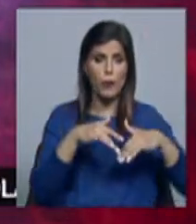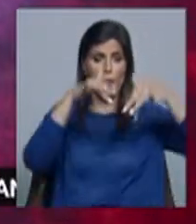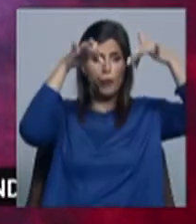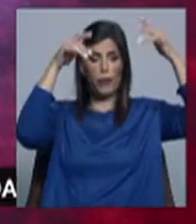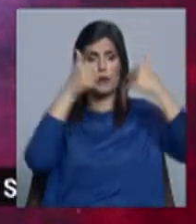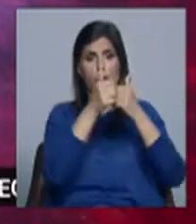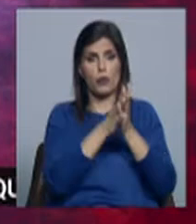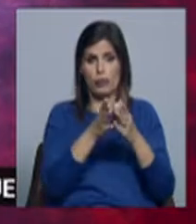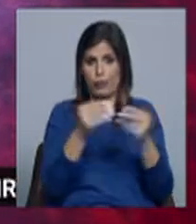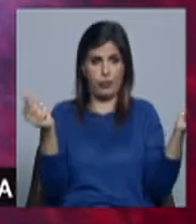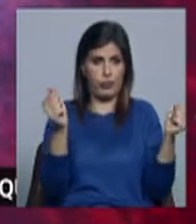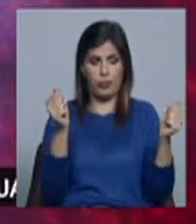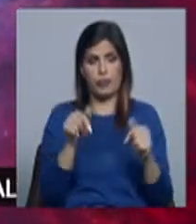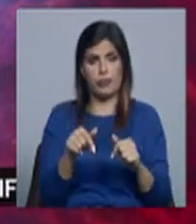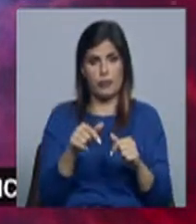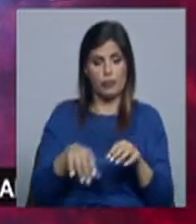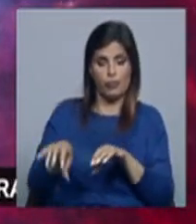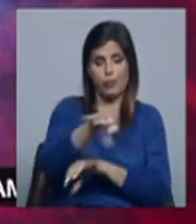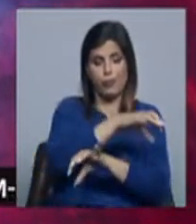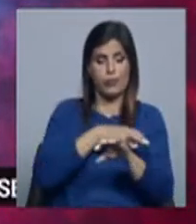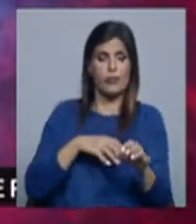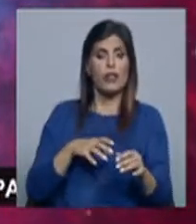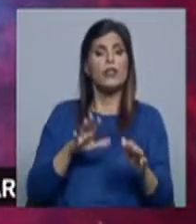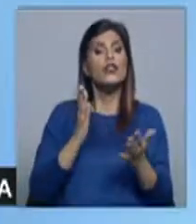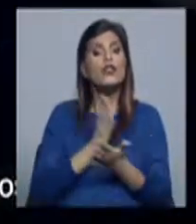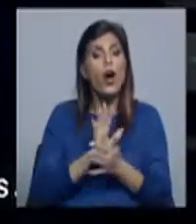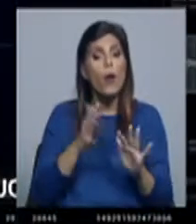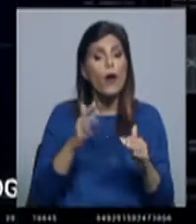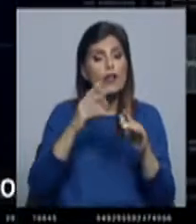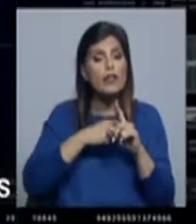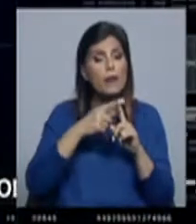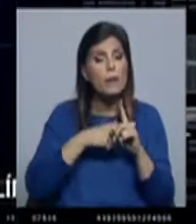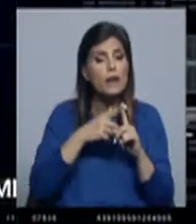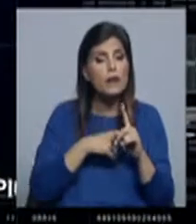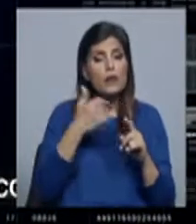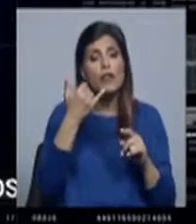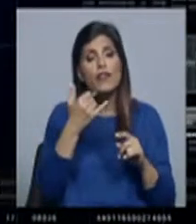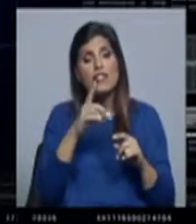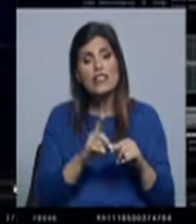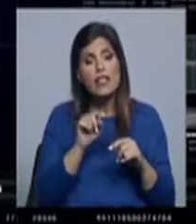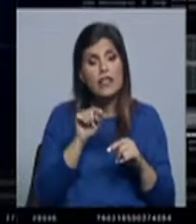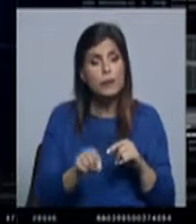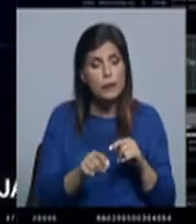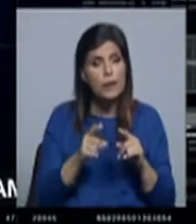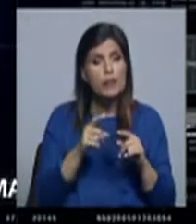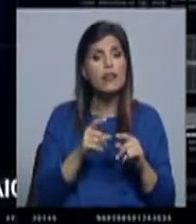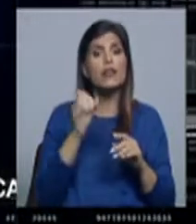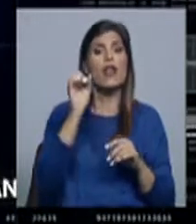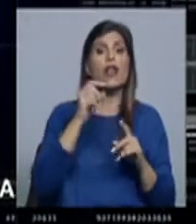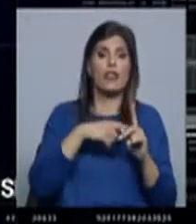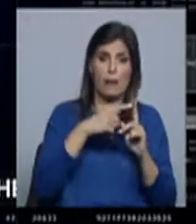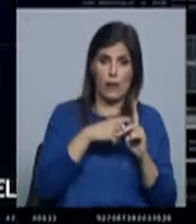à sua volta. E, portanto, diz este estudo que só quando baixar a temperatura, até cerca dos 26 mil graus Celsius, é que nós temos, então,